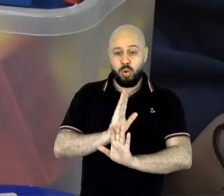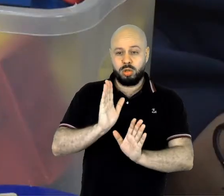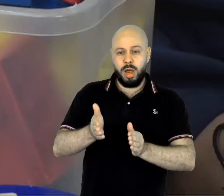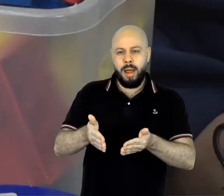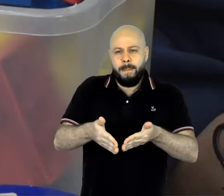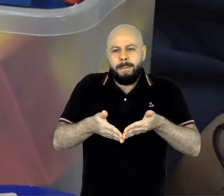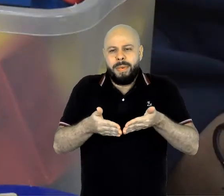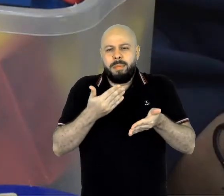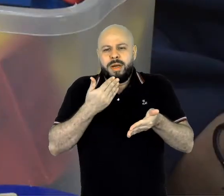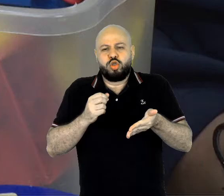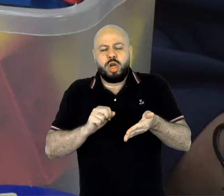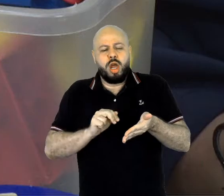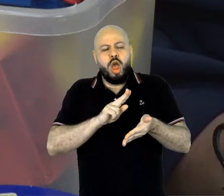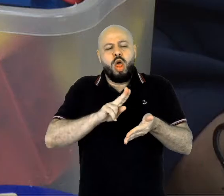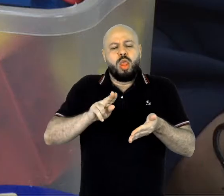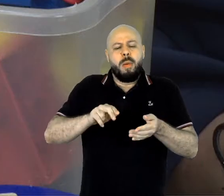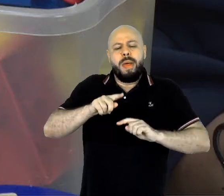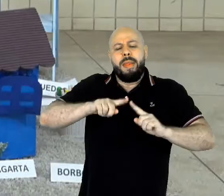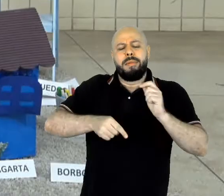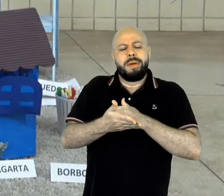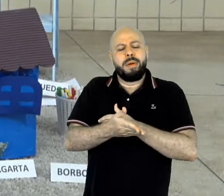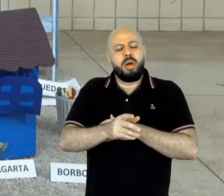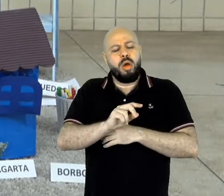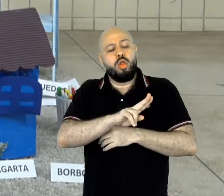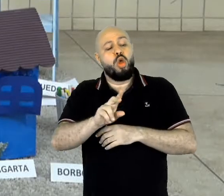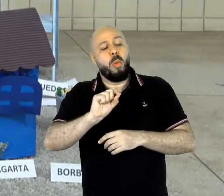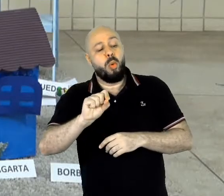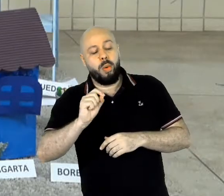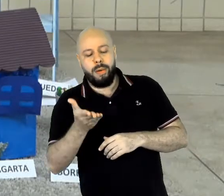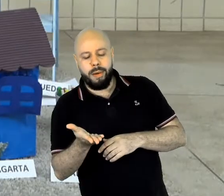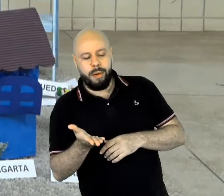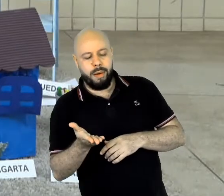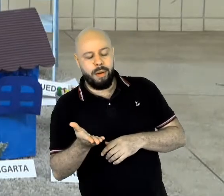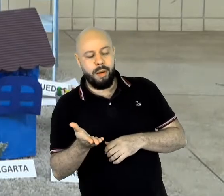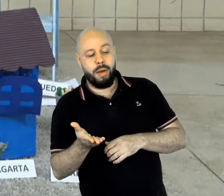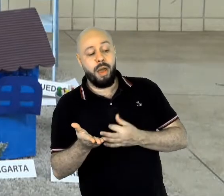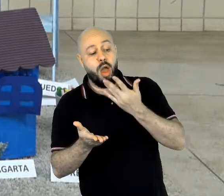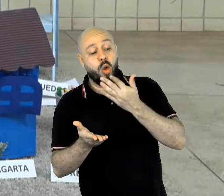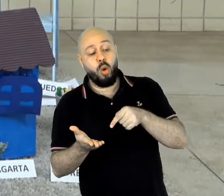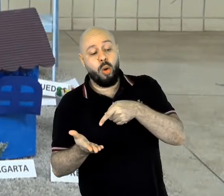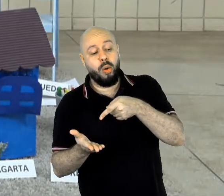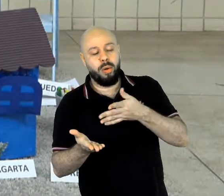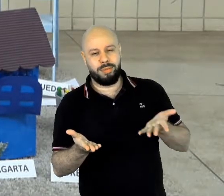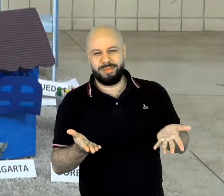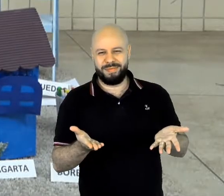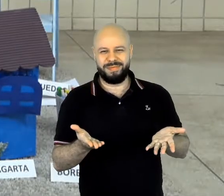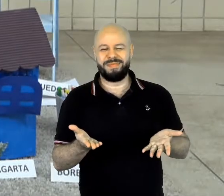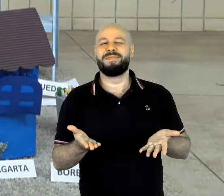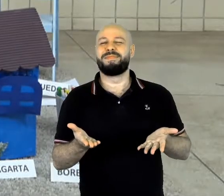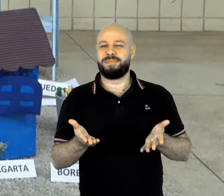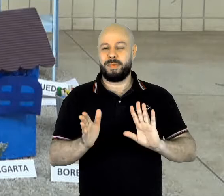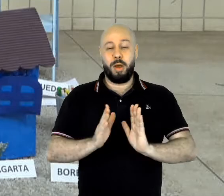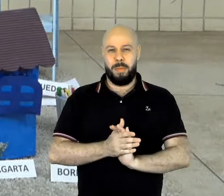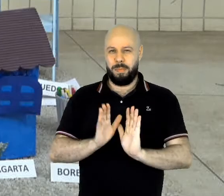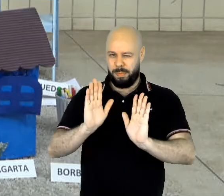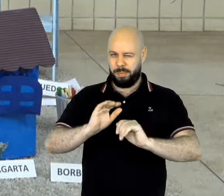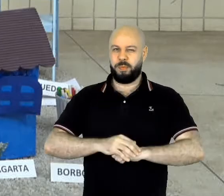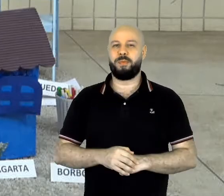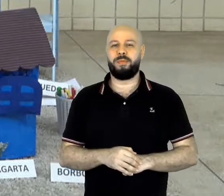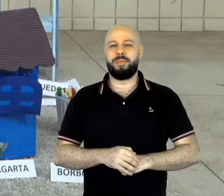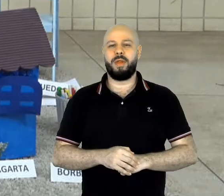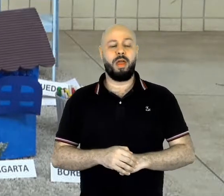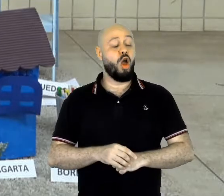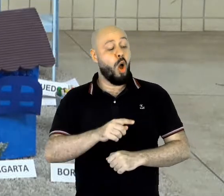falar o nome do objeto e também vai falar a cor que representa cada objeto. Assim, você pode